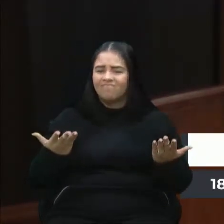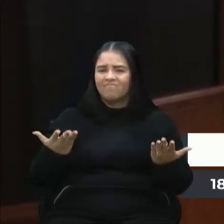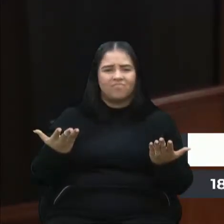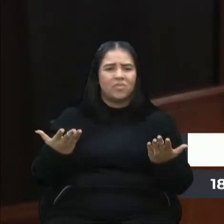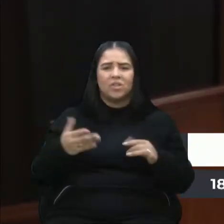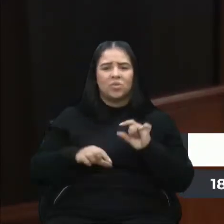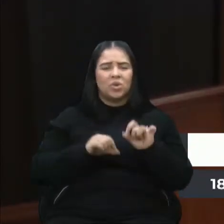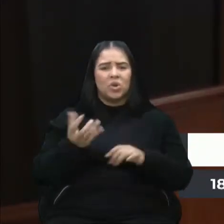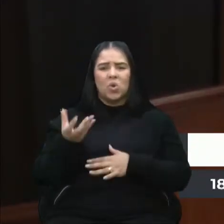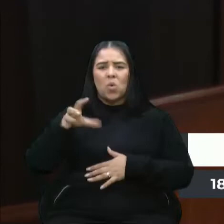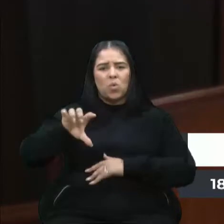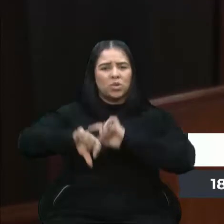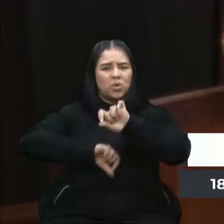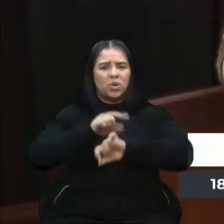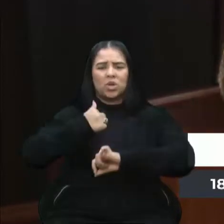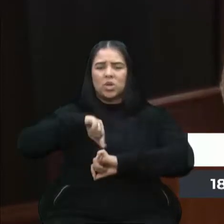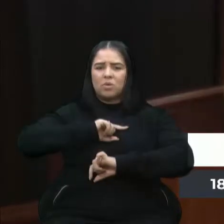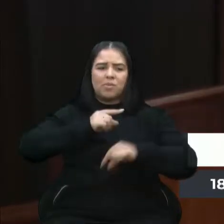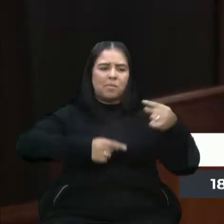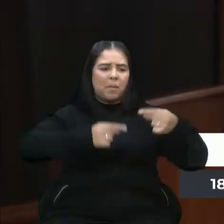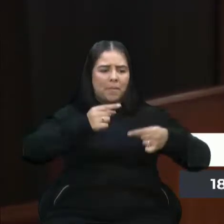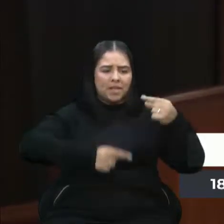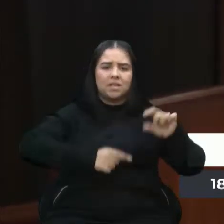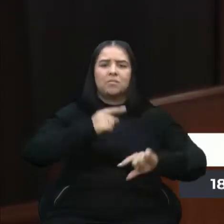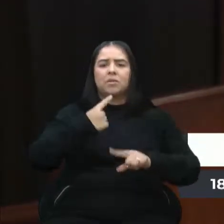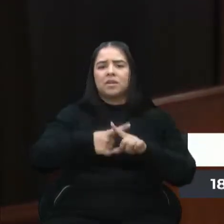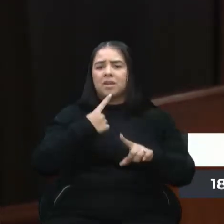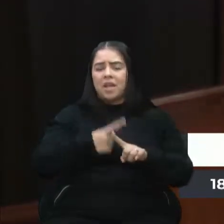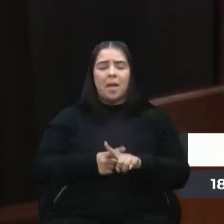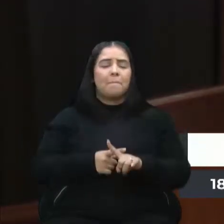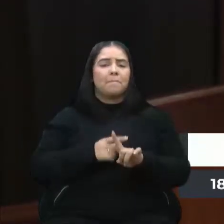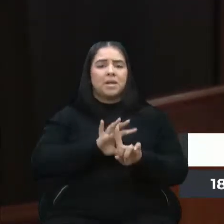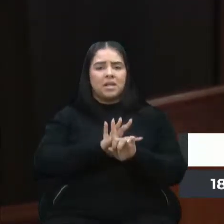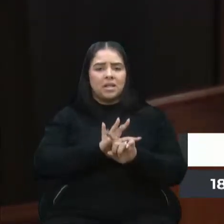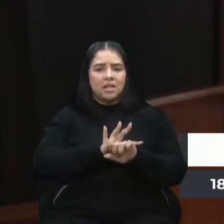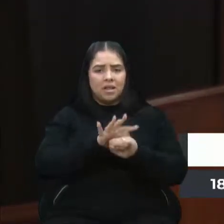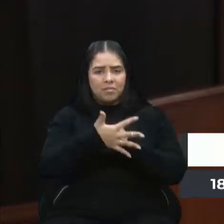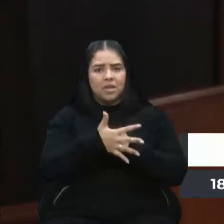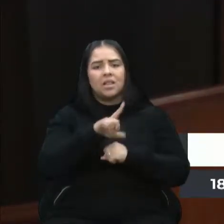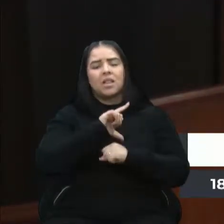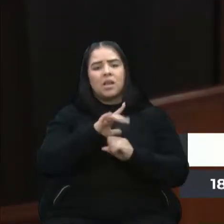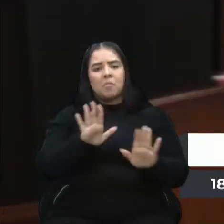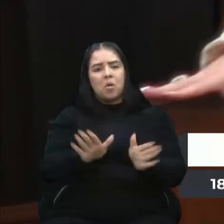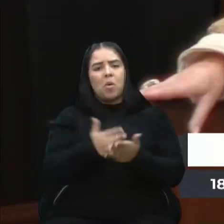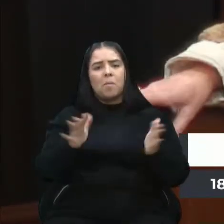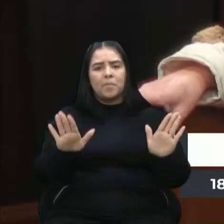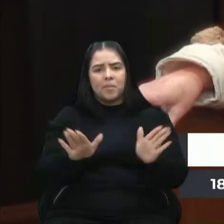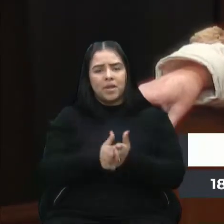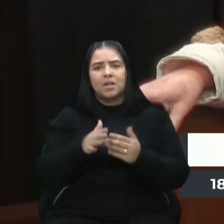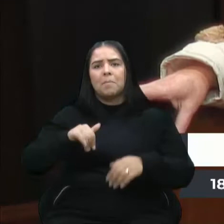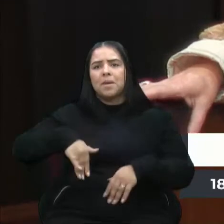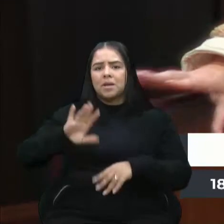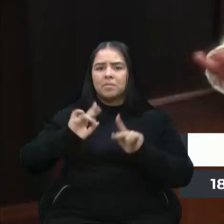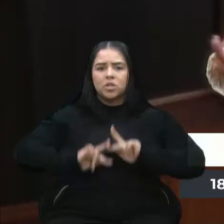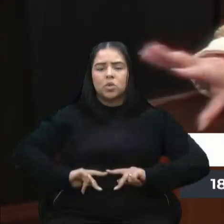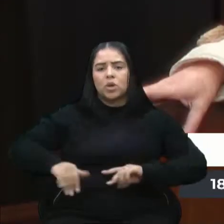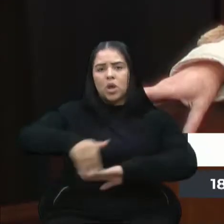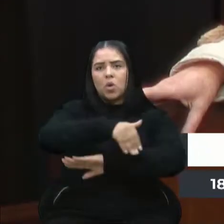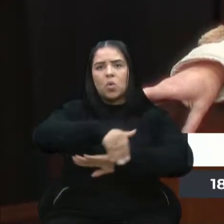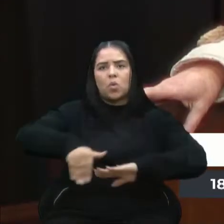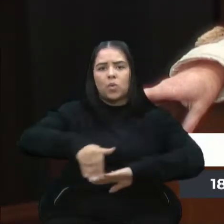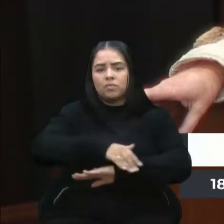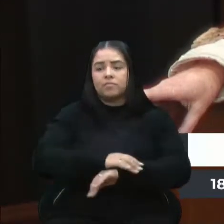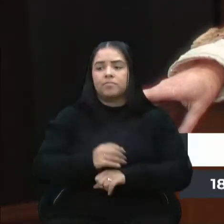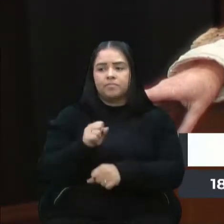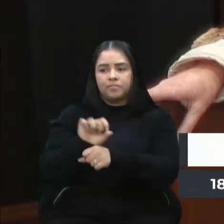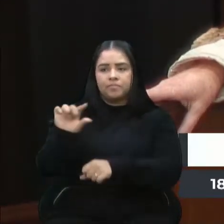tudo que a gente tem discutido, que a pandemia trouxe pobreza, trouxe mais pessoas para as ruas. Uma parte, vereadora. Já te dou uma